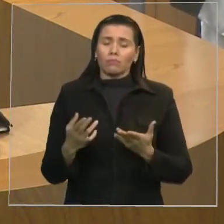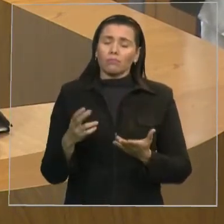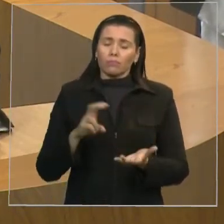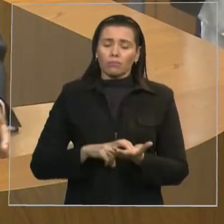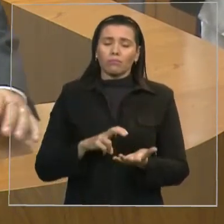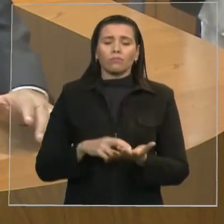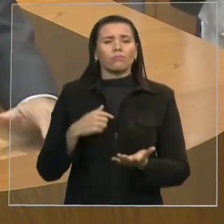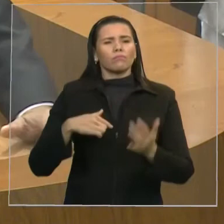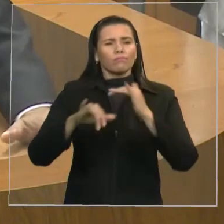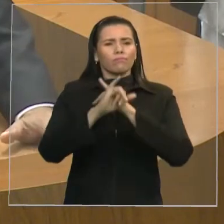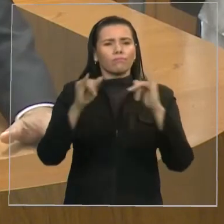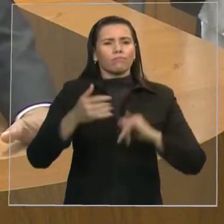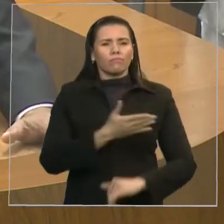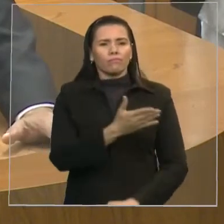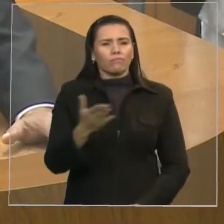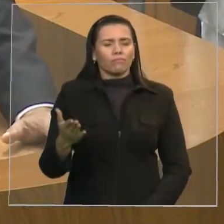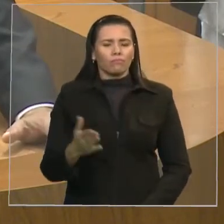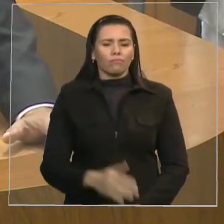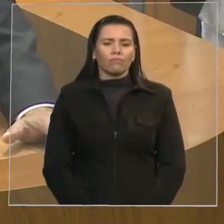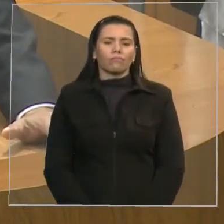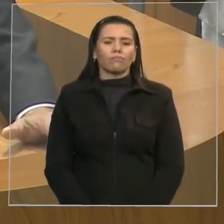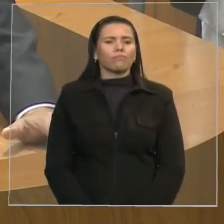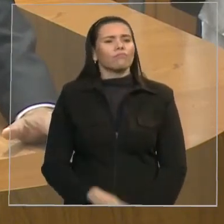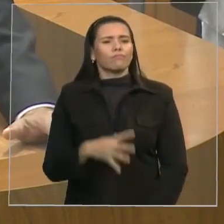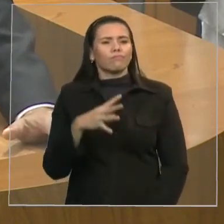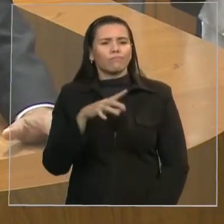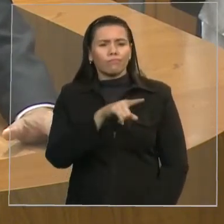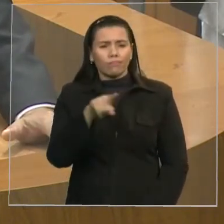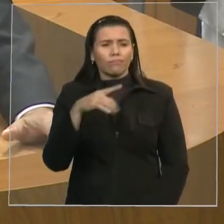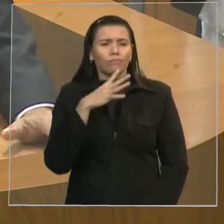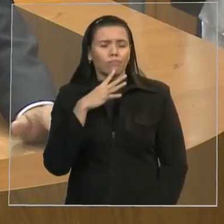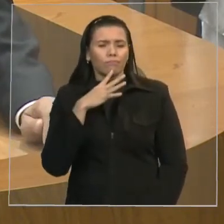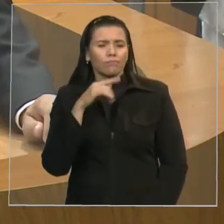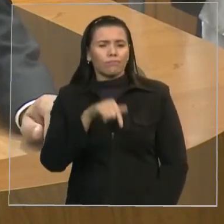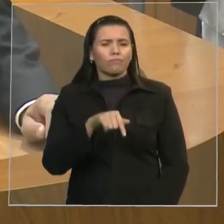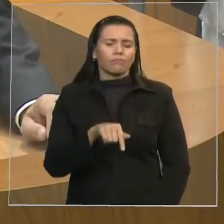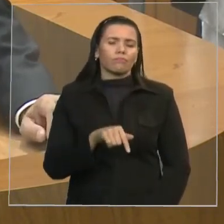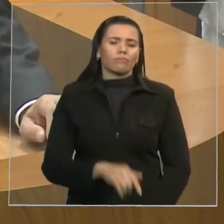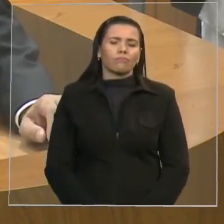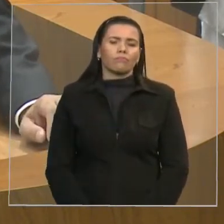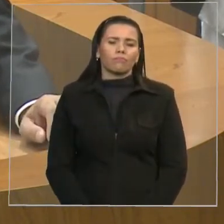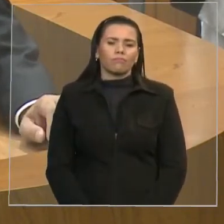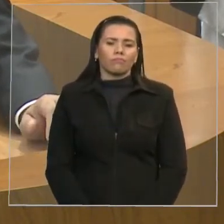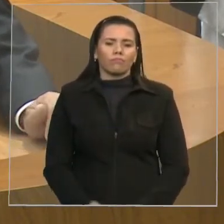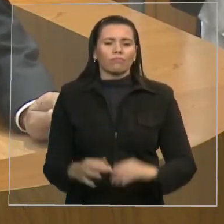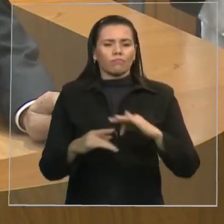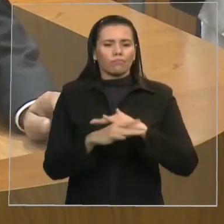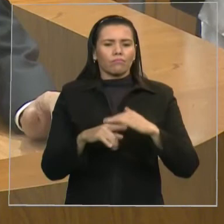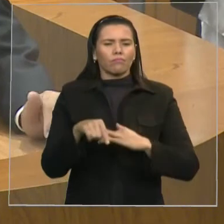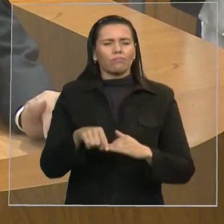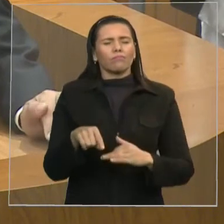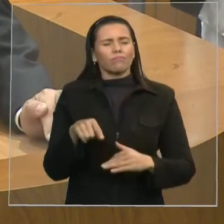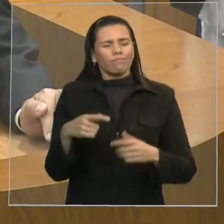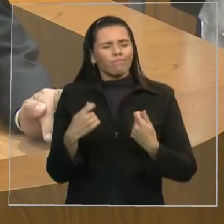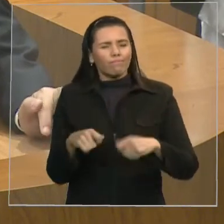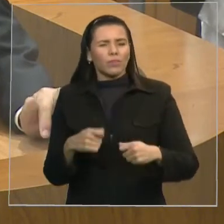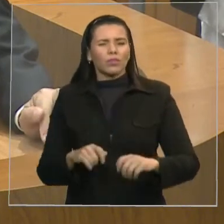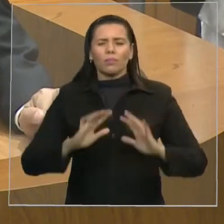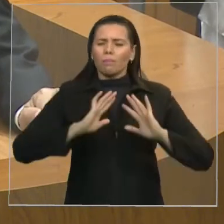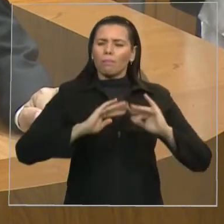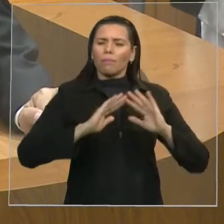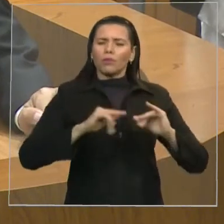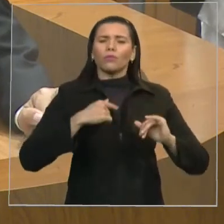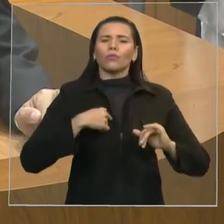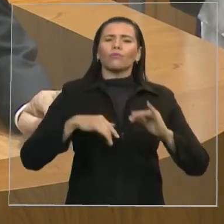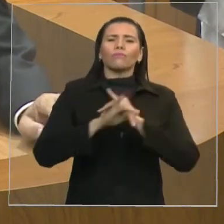alardeando boa parte desses pedidos que a população reivindica na comunidade de Humberto de Campos. Eu quero aqui transmitir o